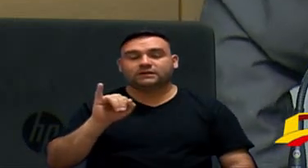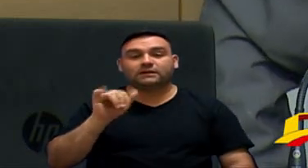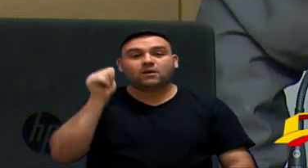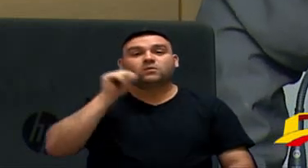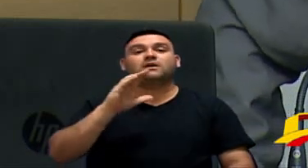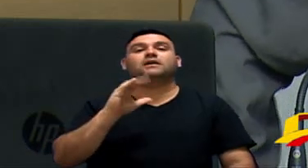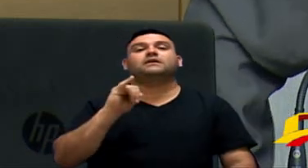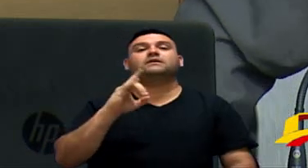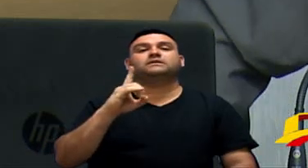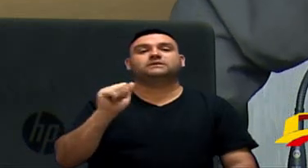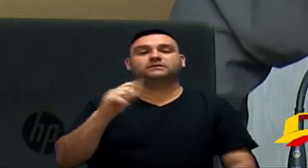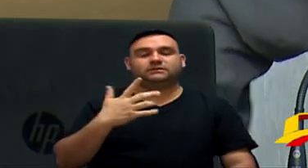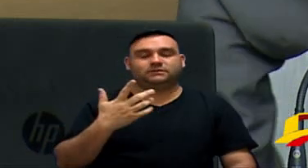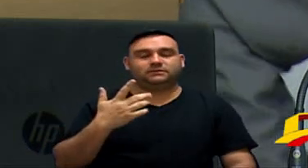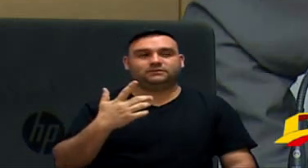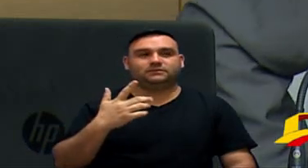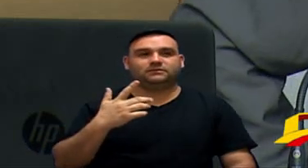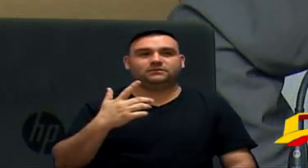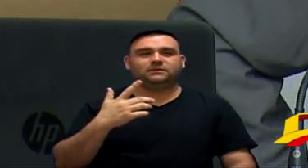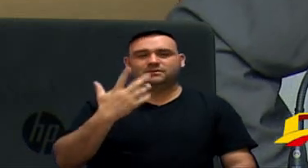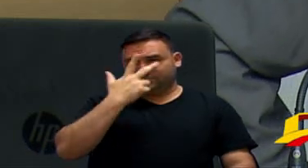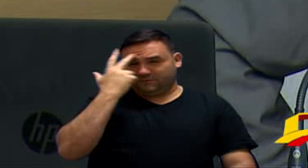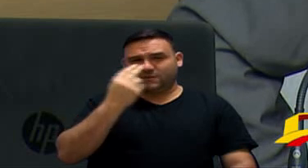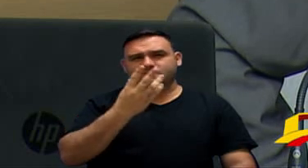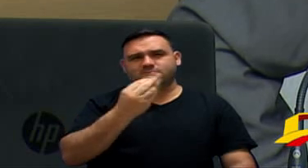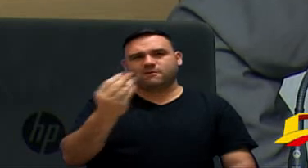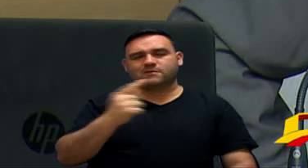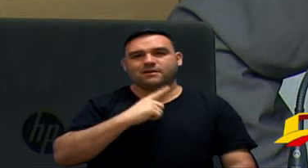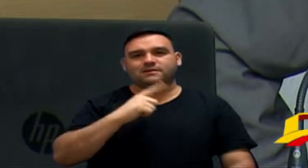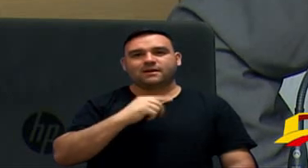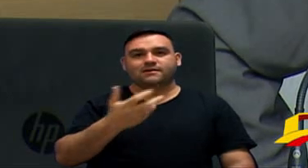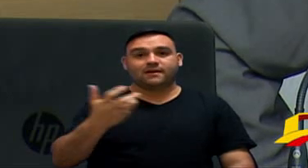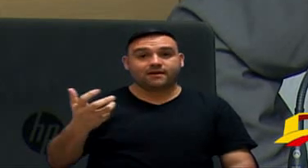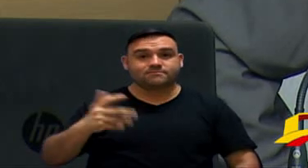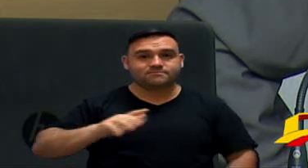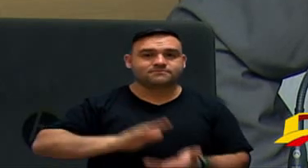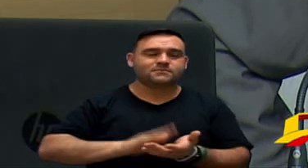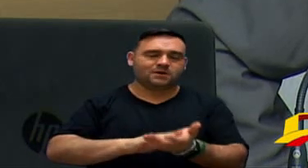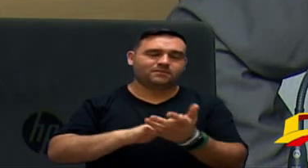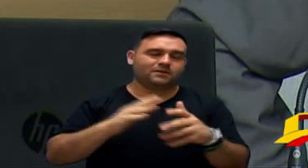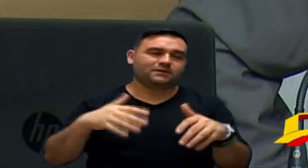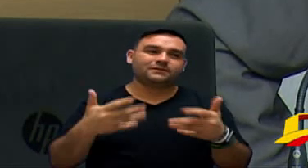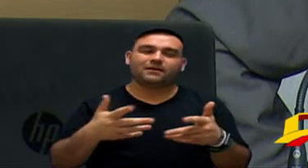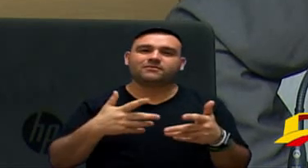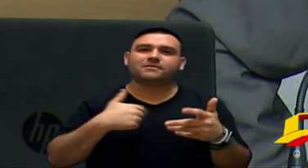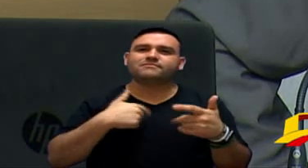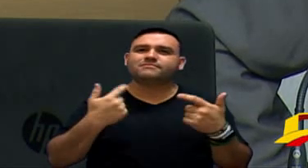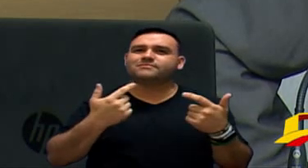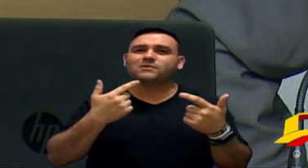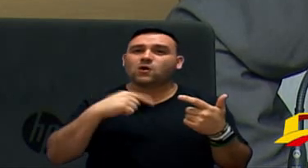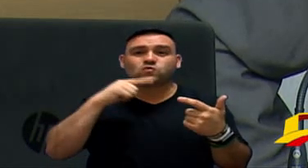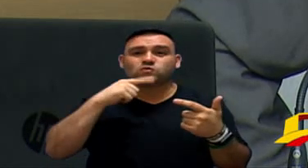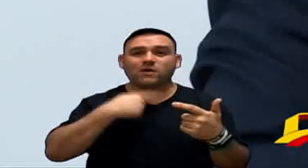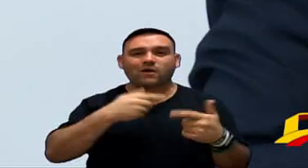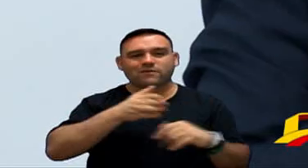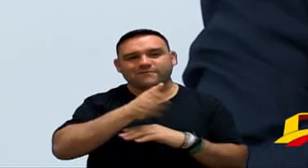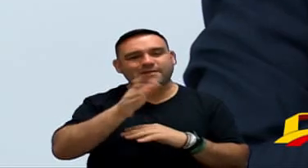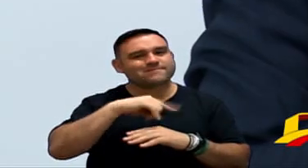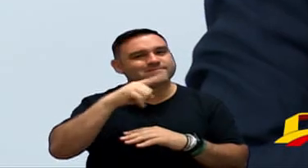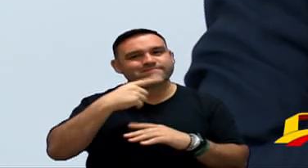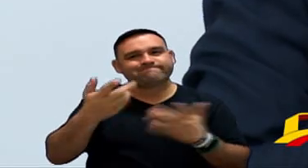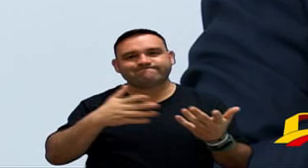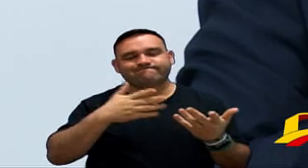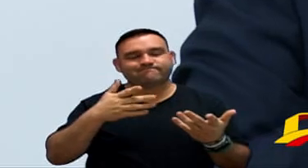Garcia tanta gente lá que esperava isso aí parabéns então eu não poderia só que não deu pra mim infelizmente